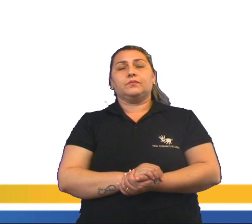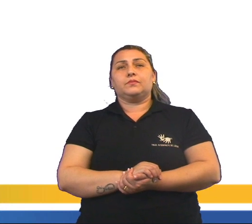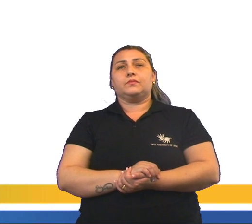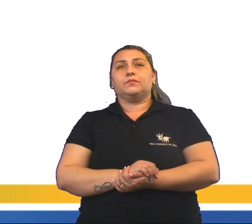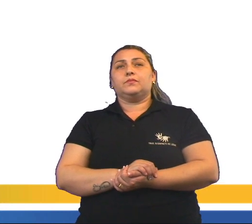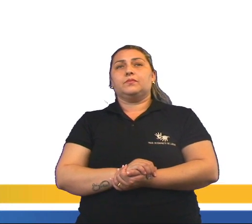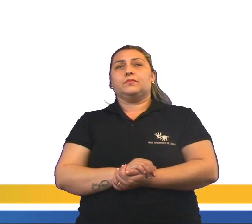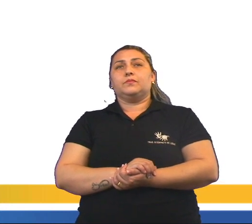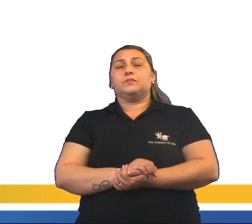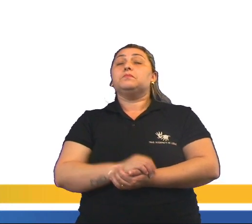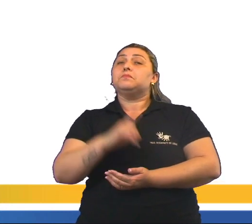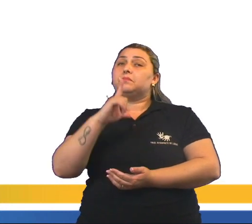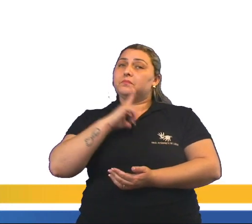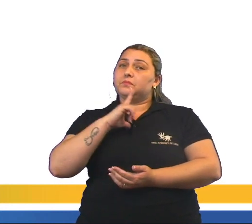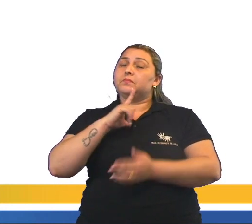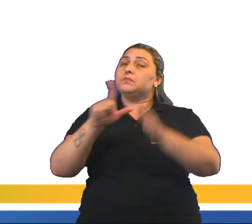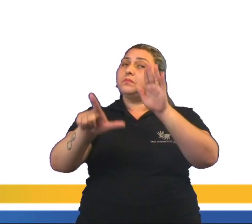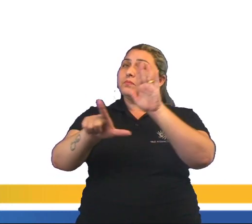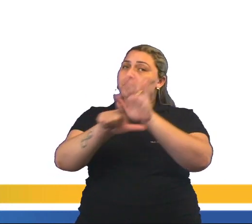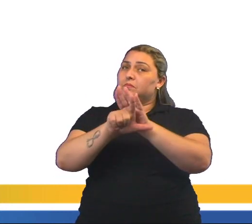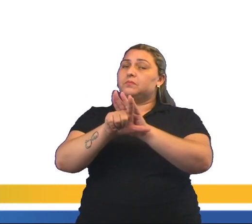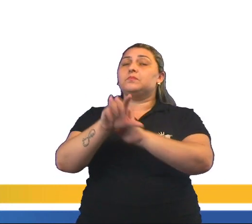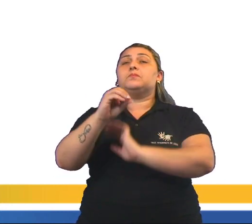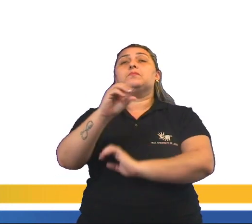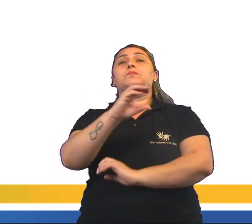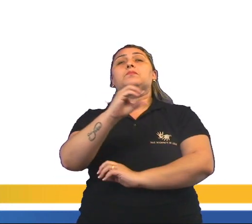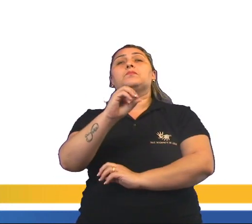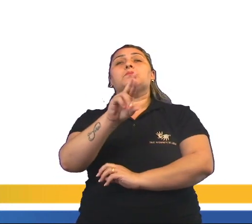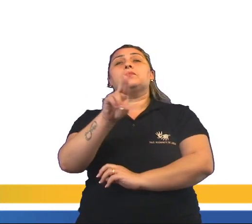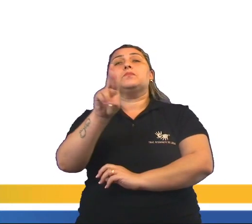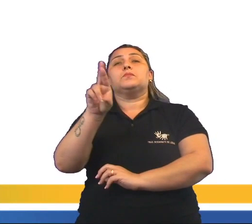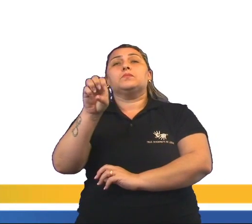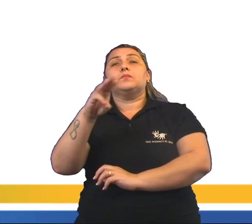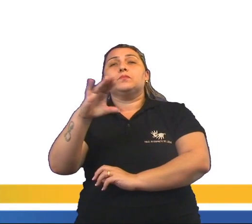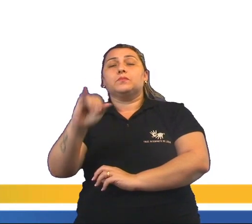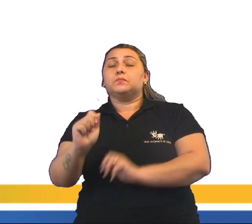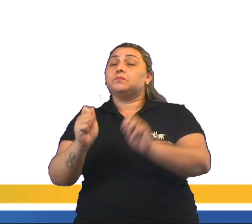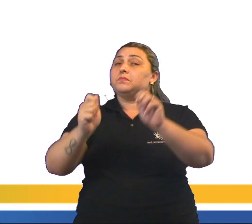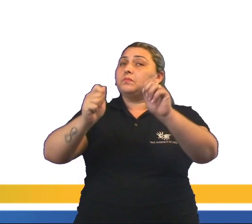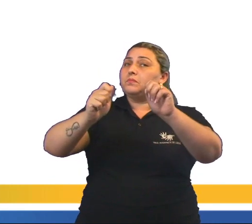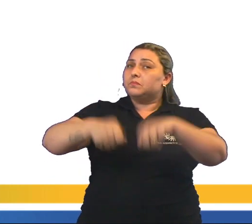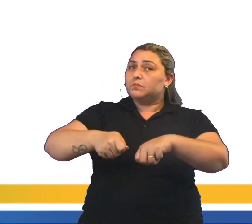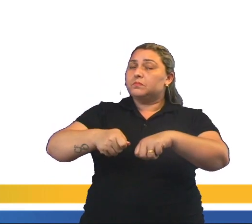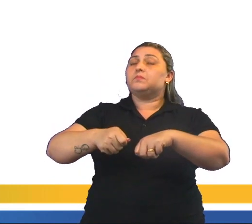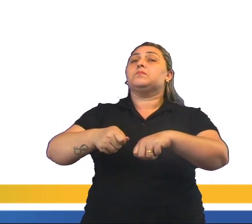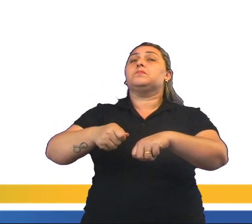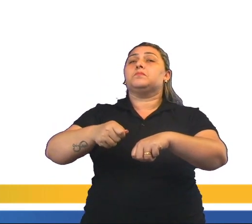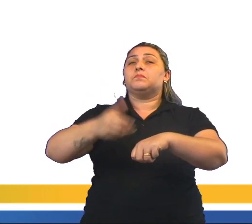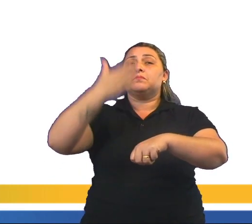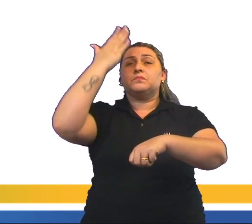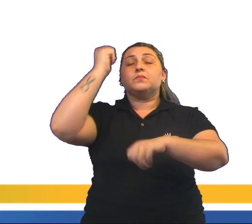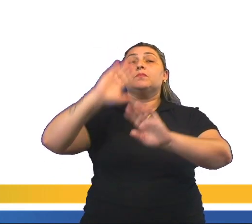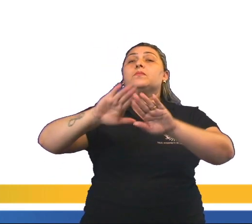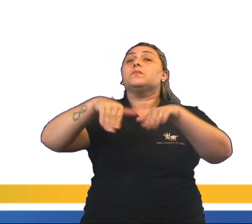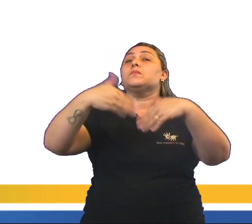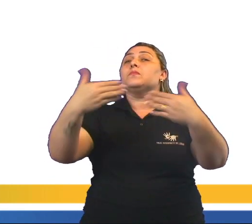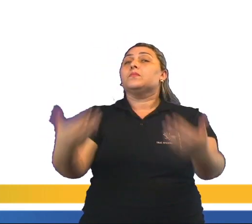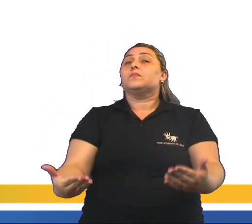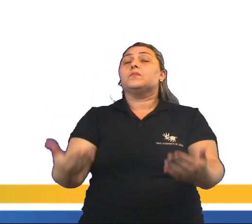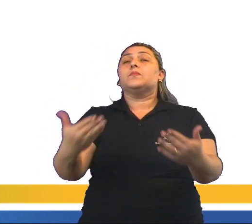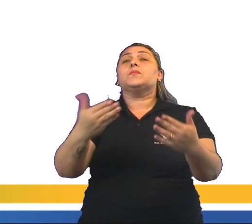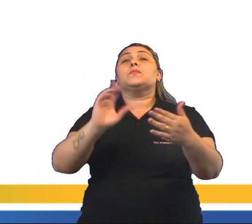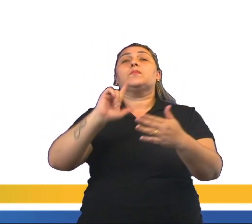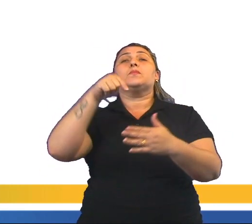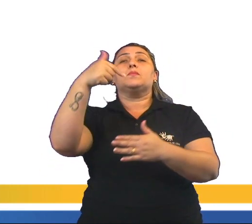e é geralmente possui uma lei de ocorrência O que torna possível prever quais serão